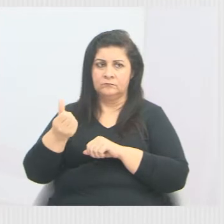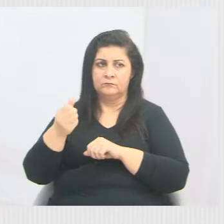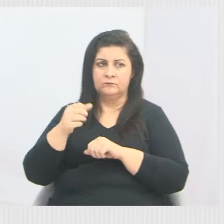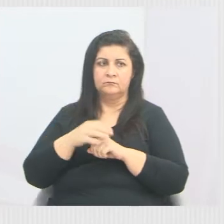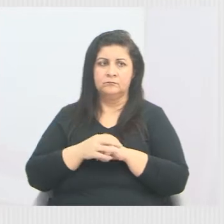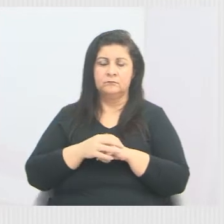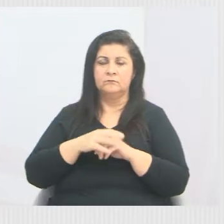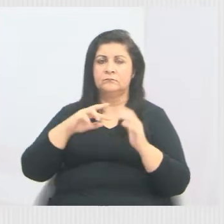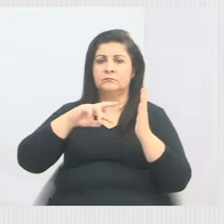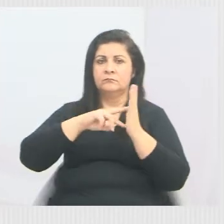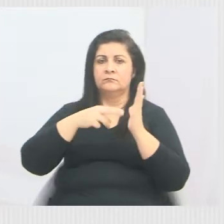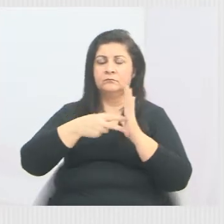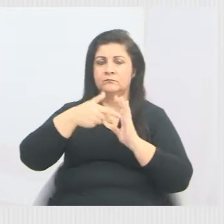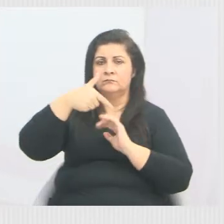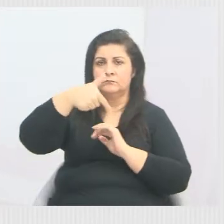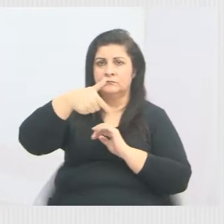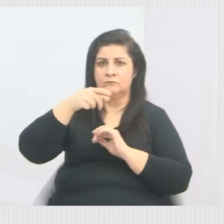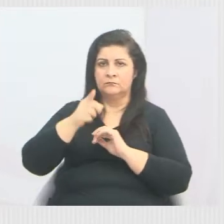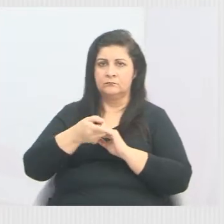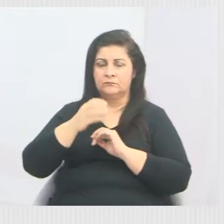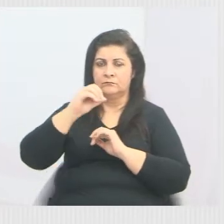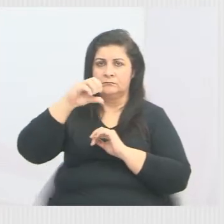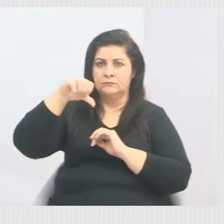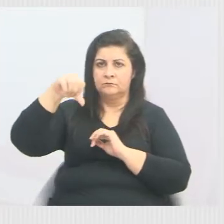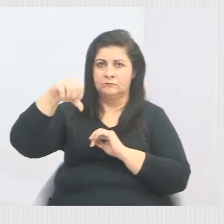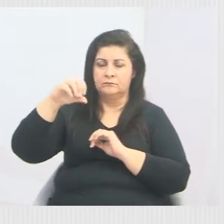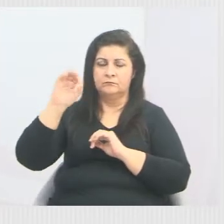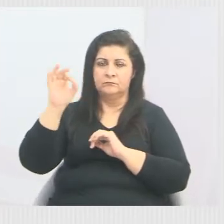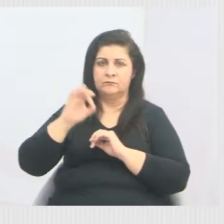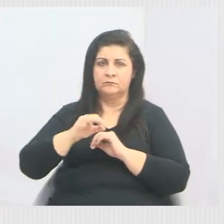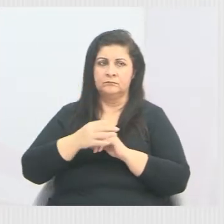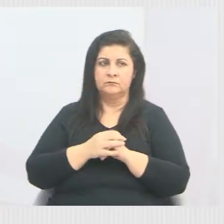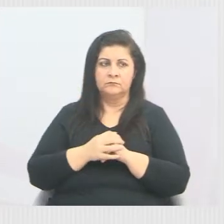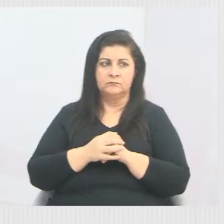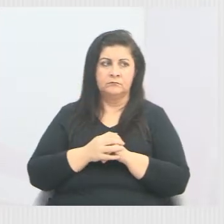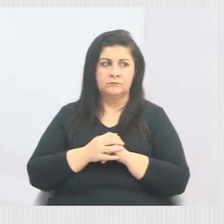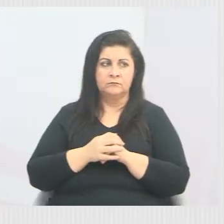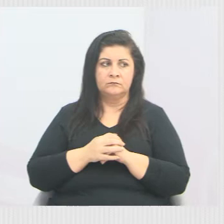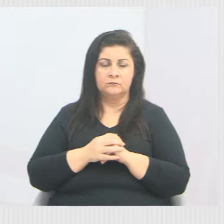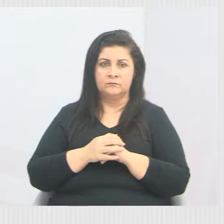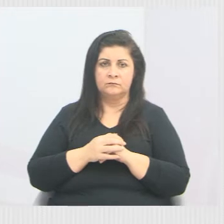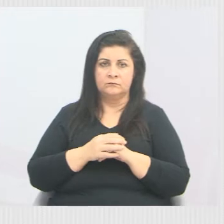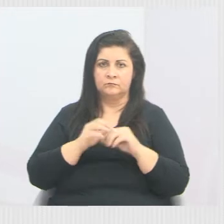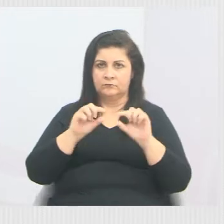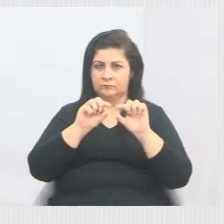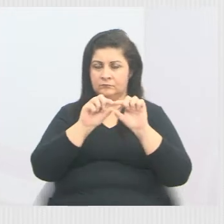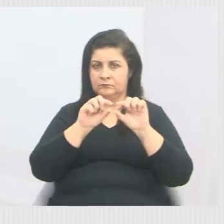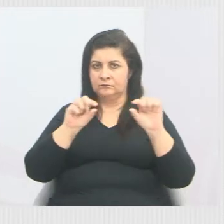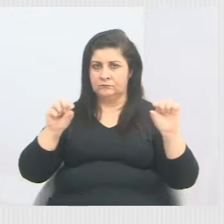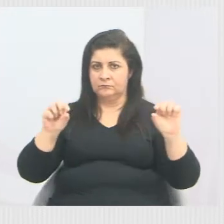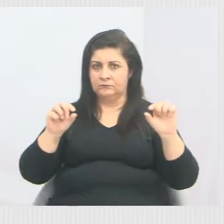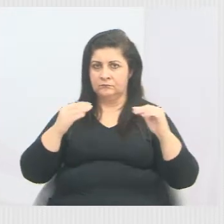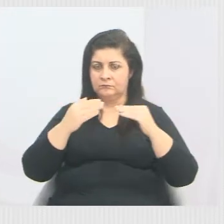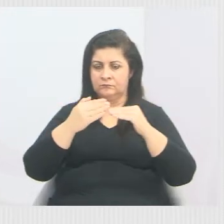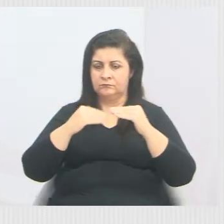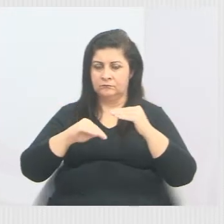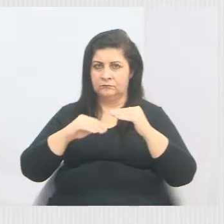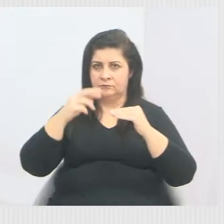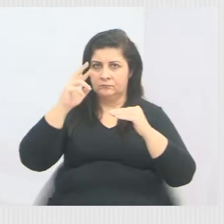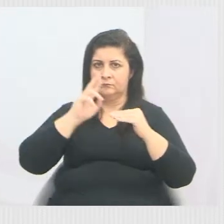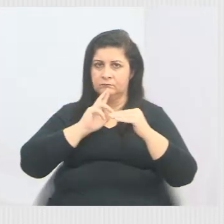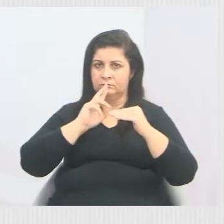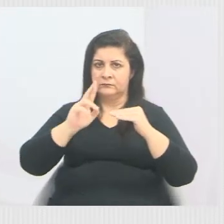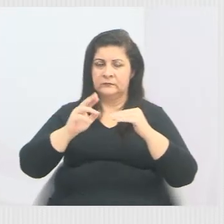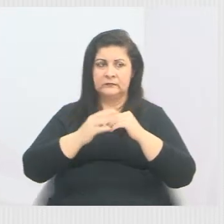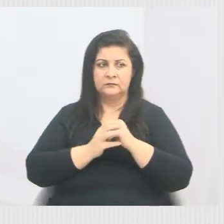8.816.000, sendo um percentual de 7,9%. Aqui temos um subtotal desse montante aqui apreciado, que